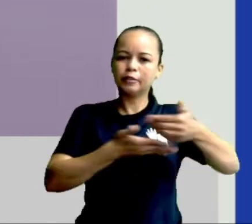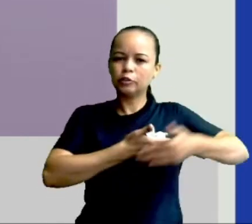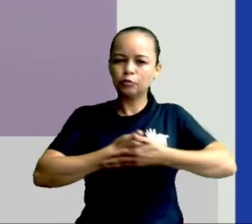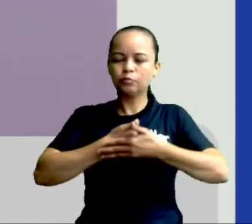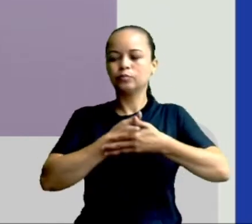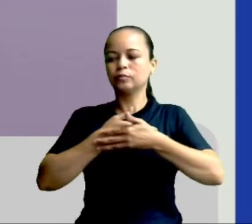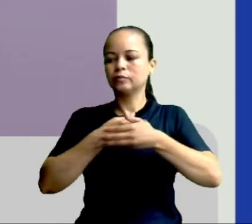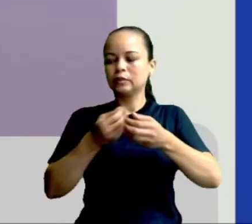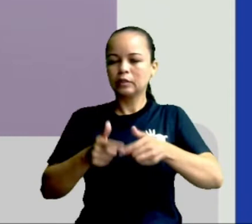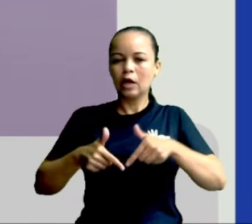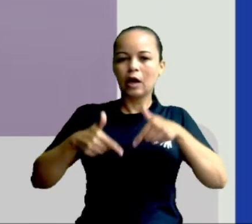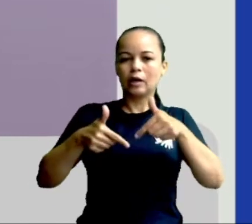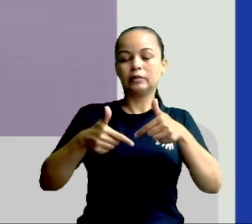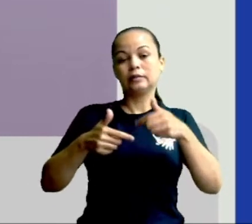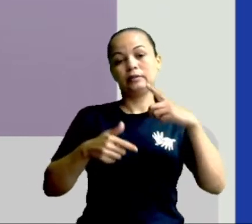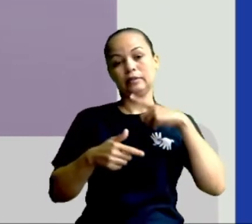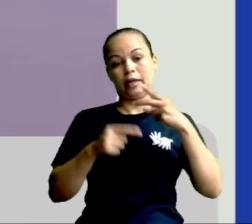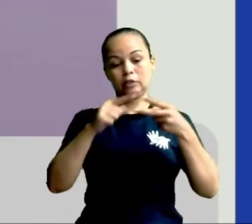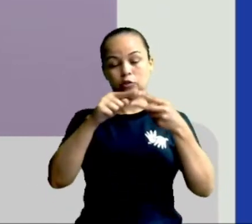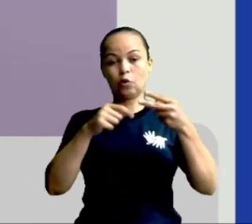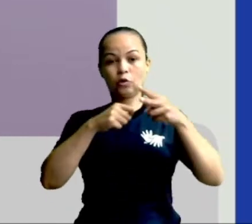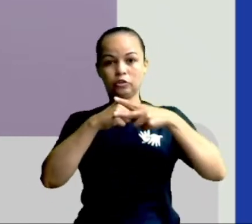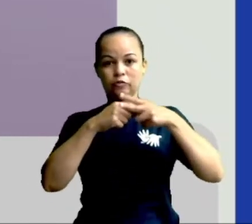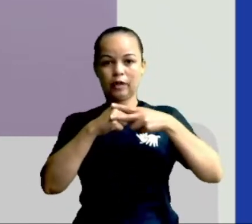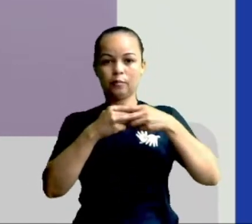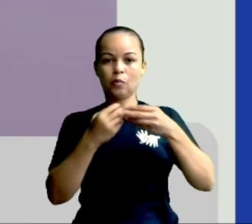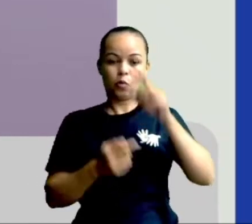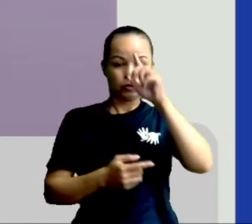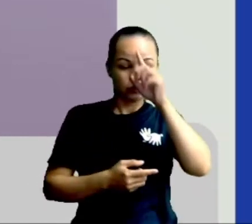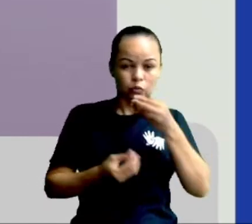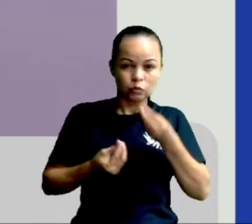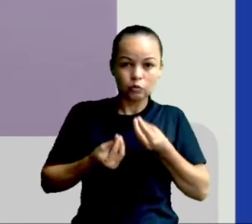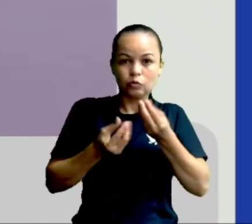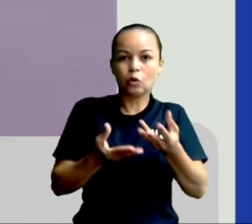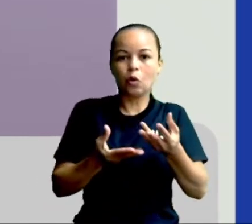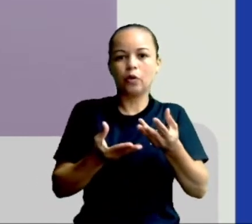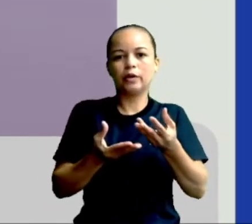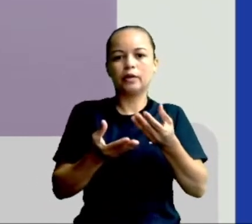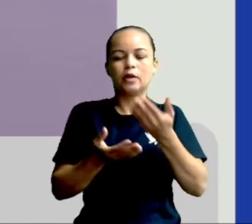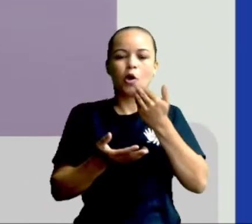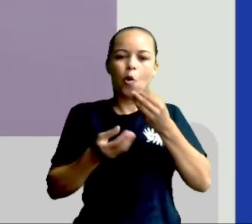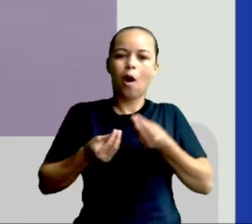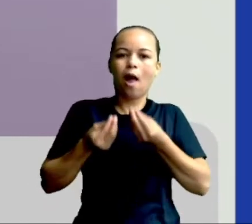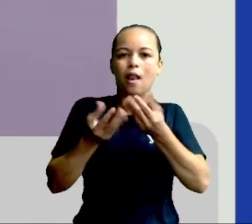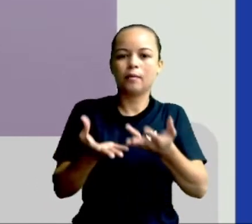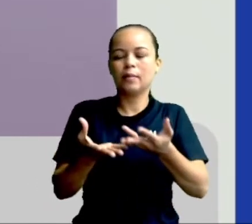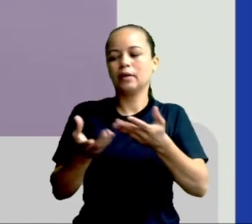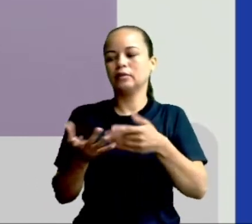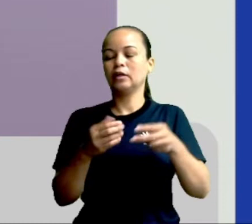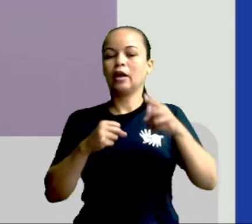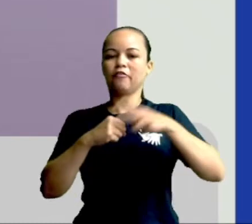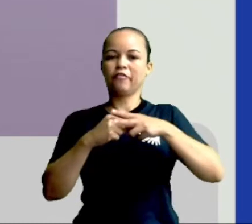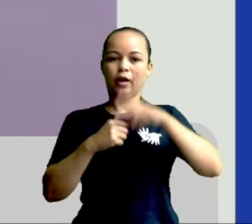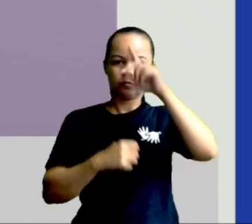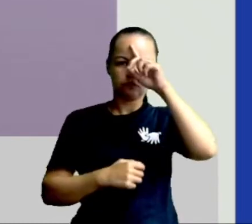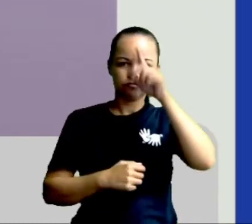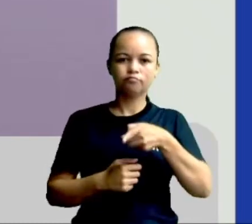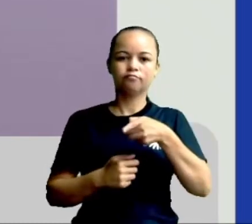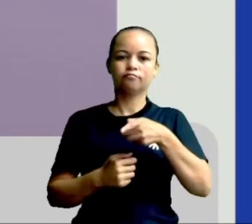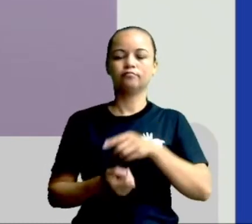que há dois verbos no imperativo, doe, alimente, que são os verbos de quê? Verbos de